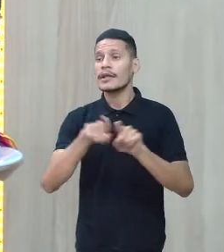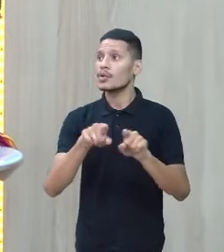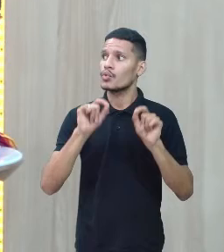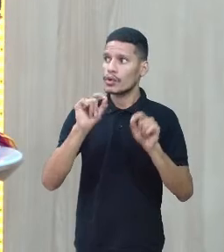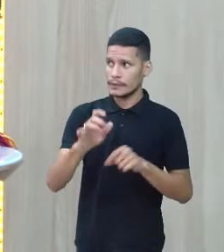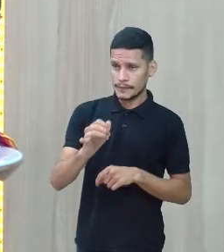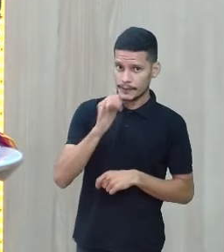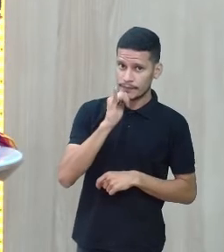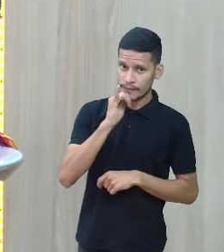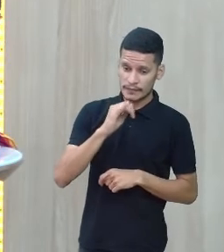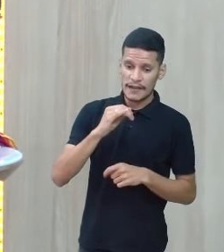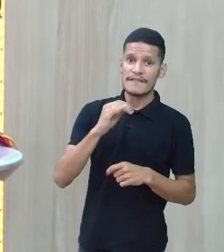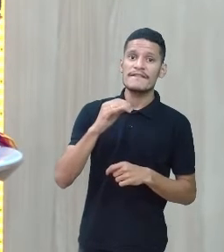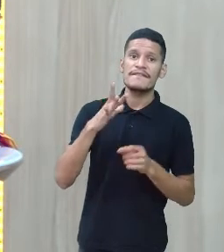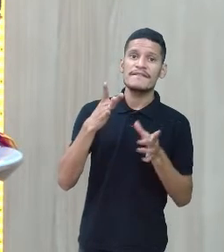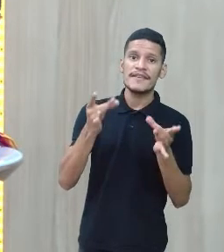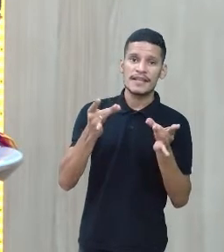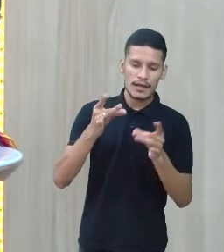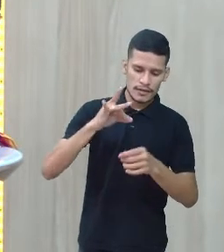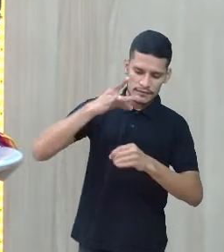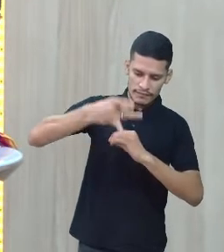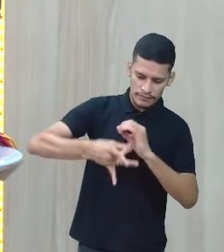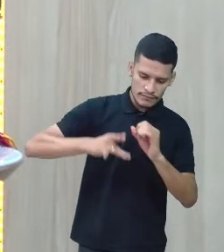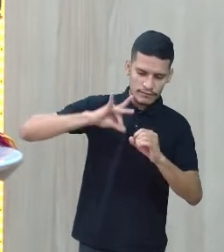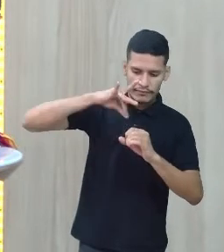colocou a fita durex para dar